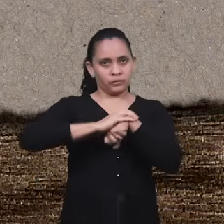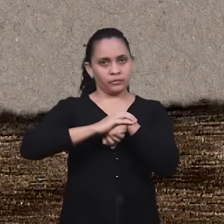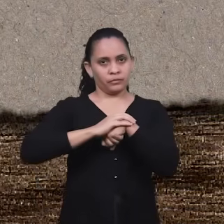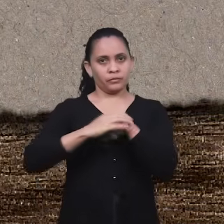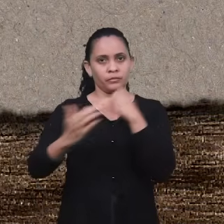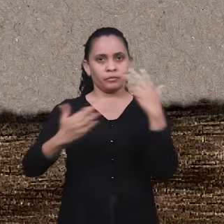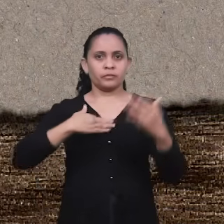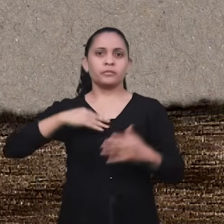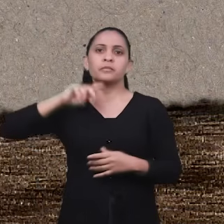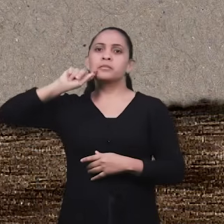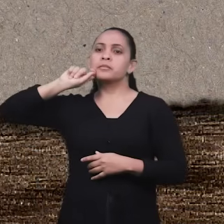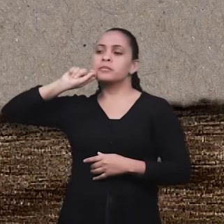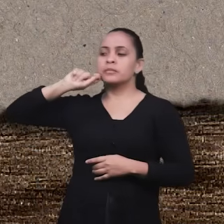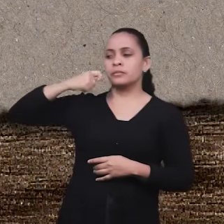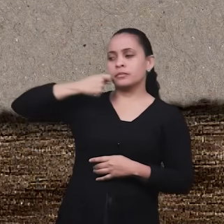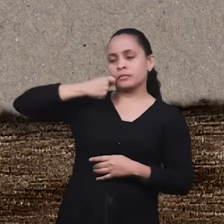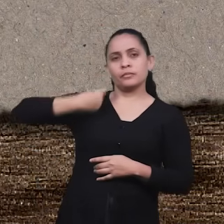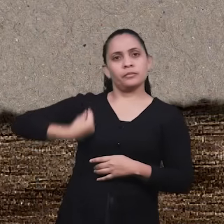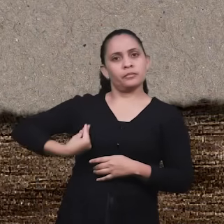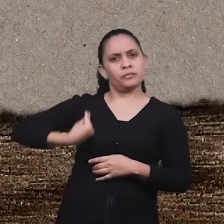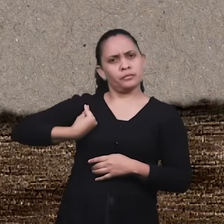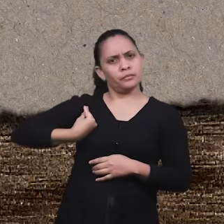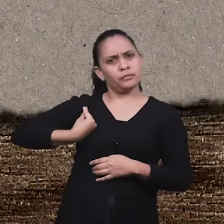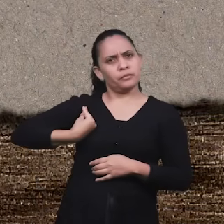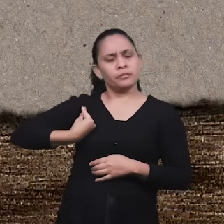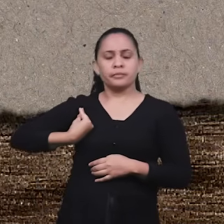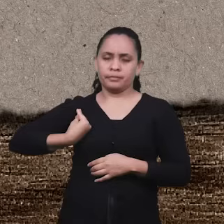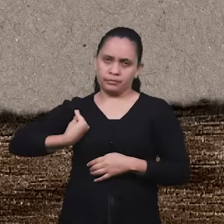sou o pão da vida.